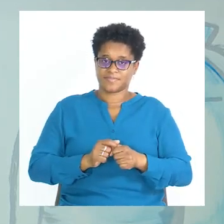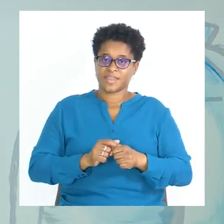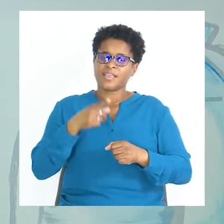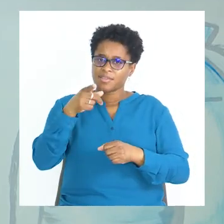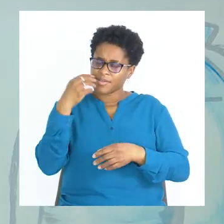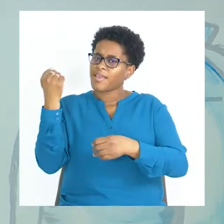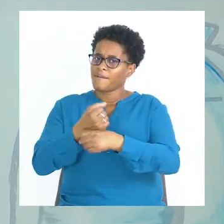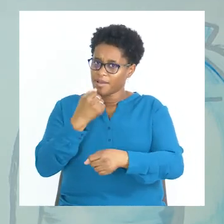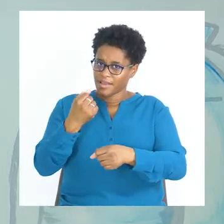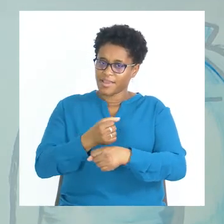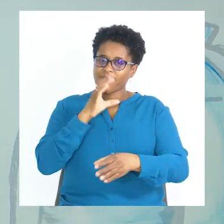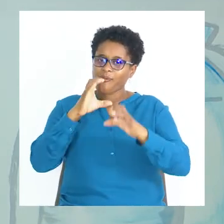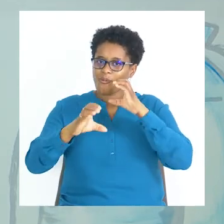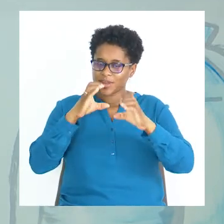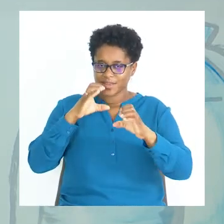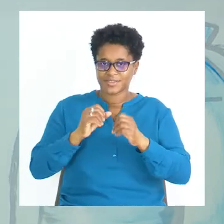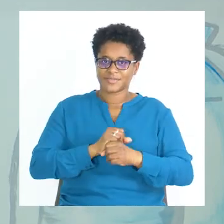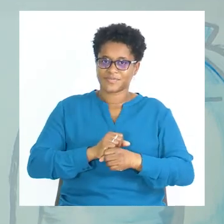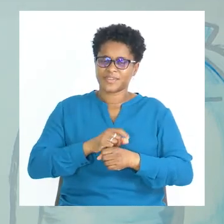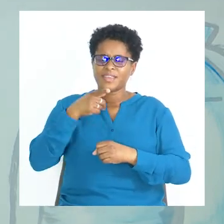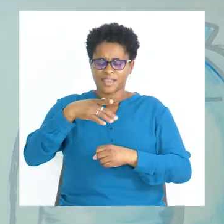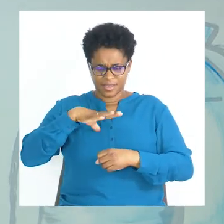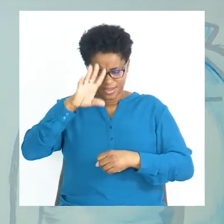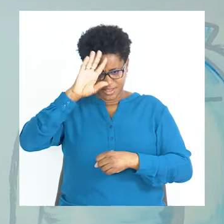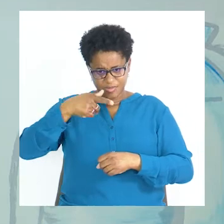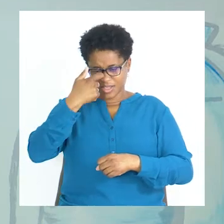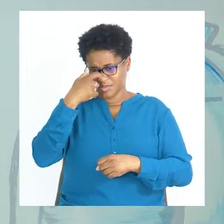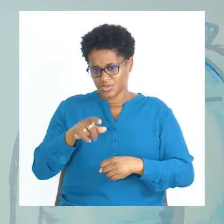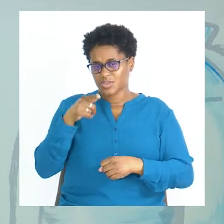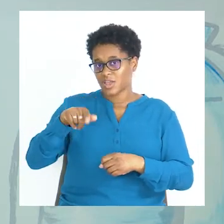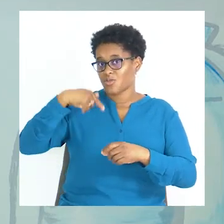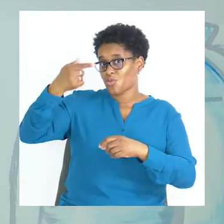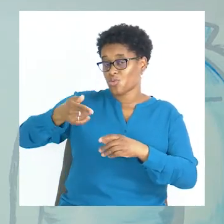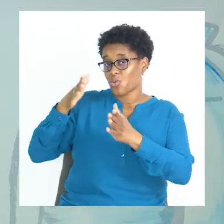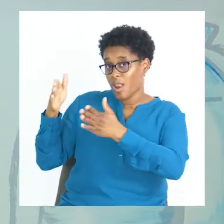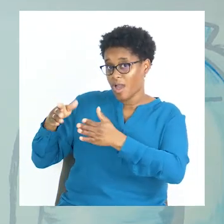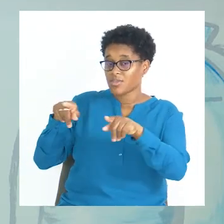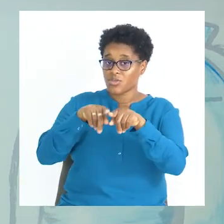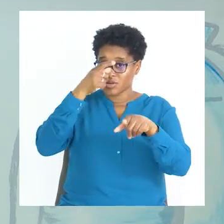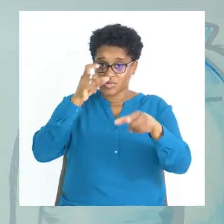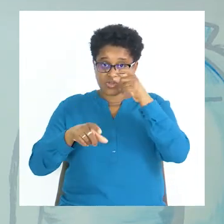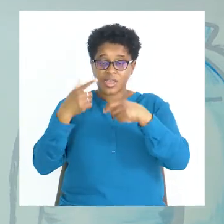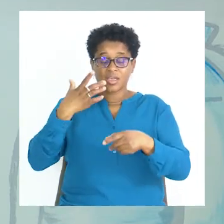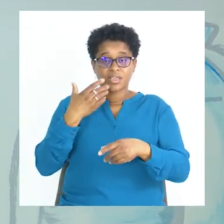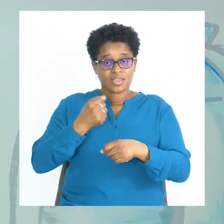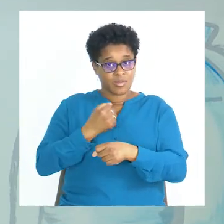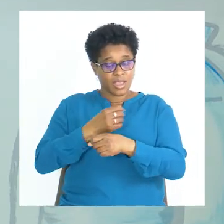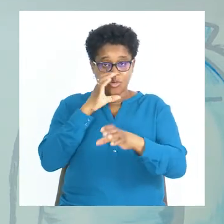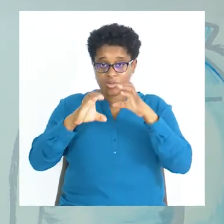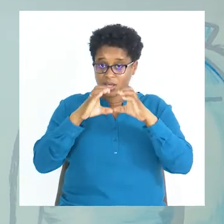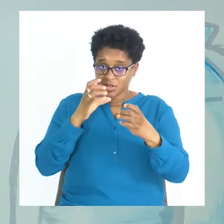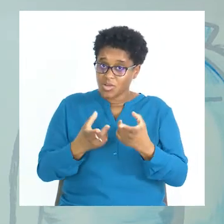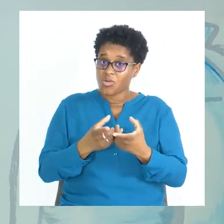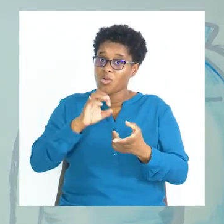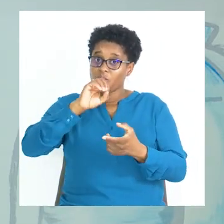E, trabalhando a comunicação, queres saber que a pessoa está do outro lado, é a mesma pessoa que queres trabalhar a comunicação